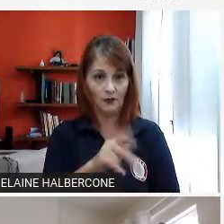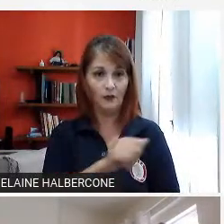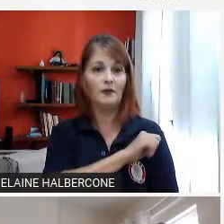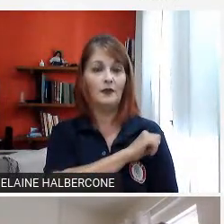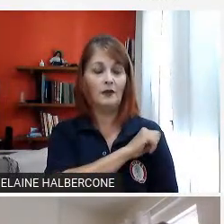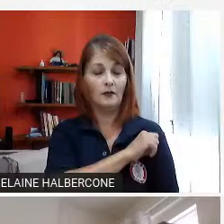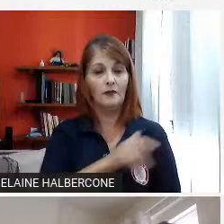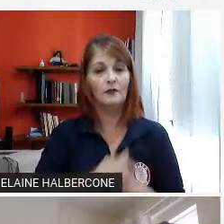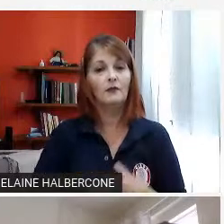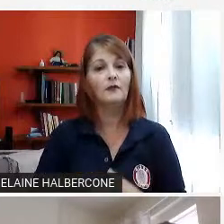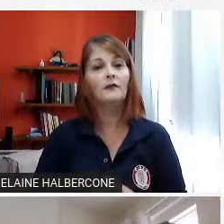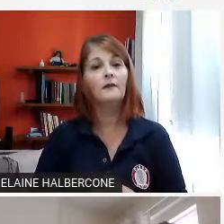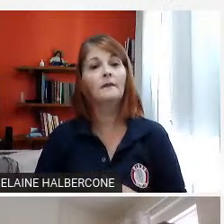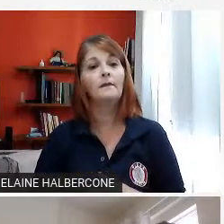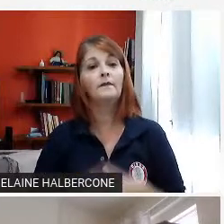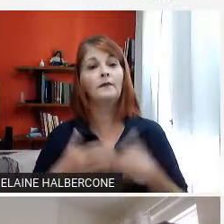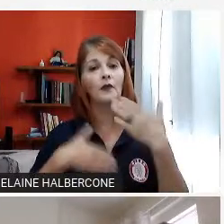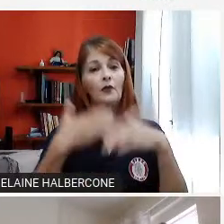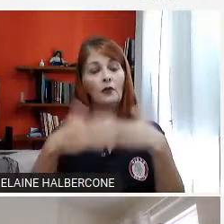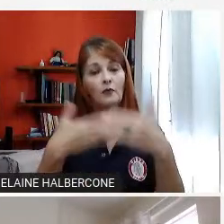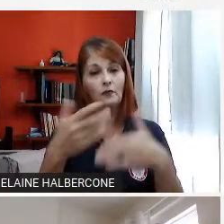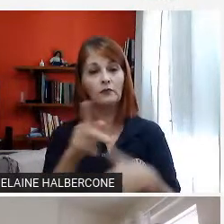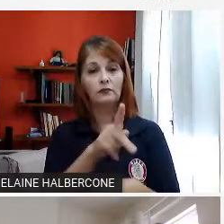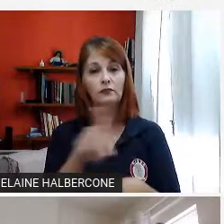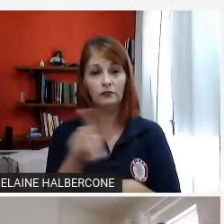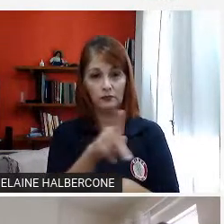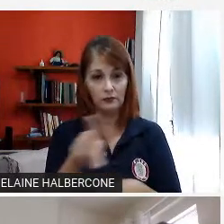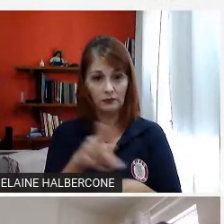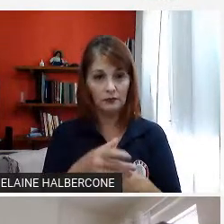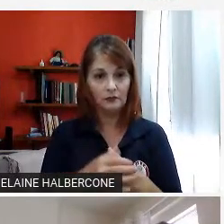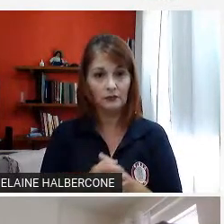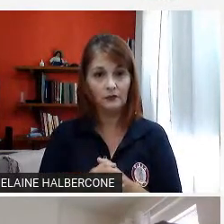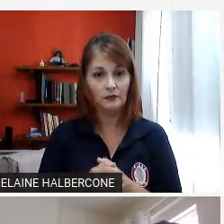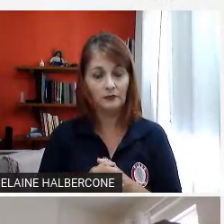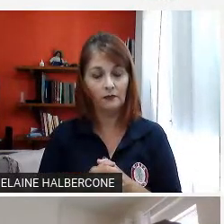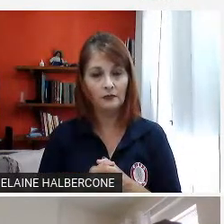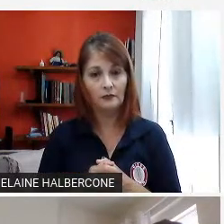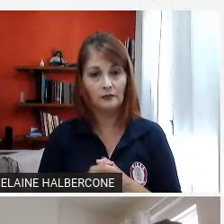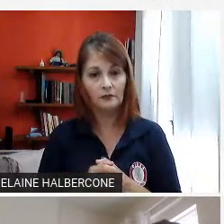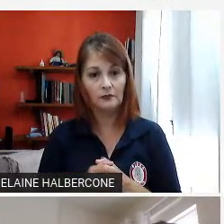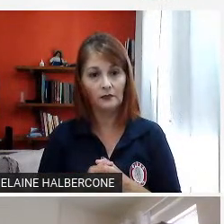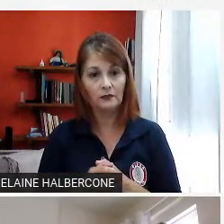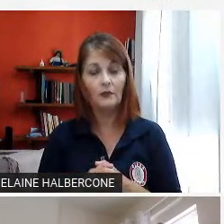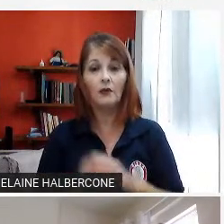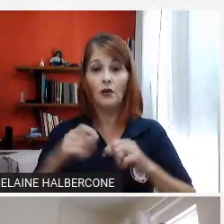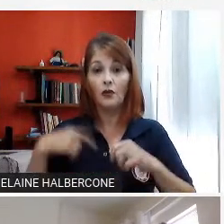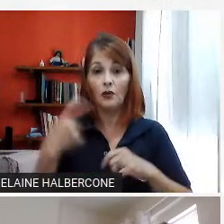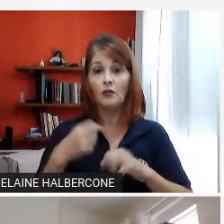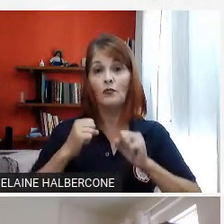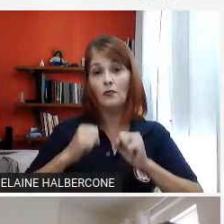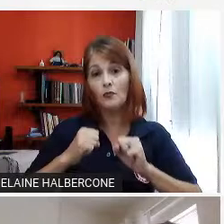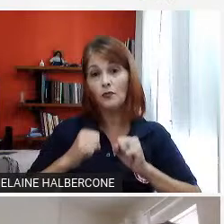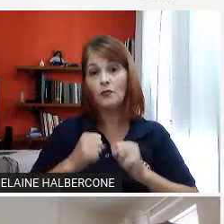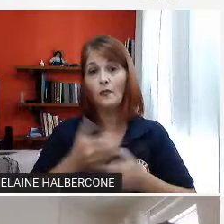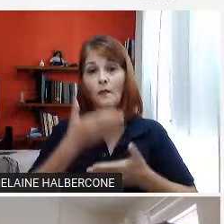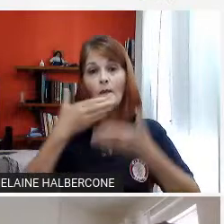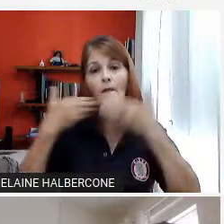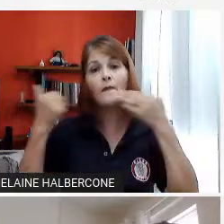certo? É a formação como professores, né? É, que a gente possa melhorar a